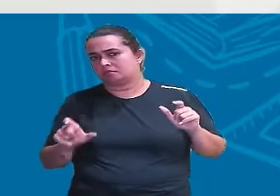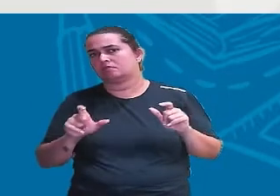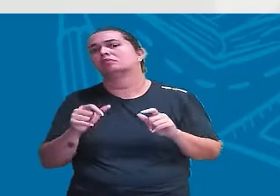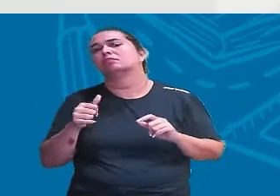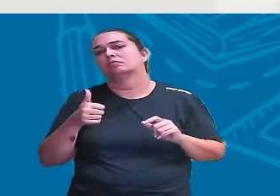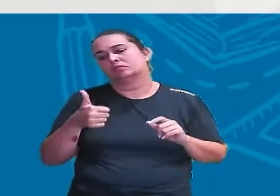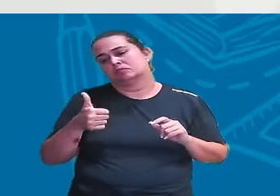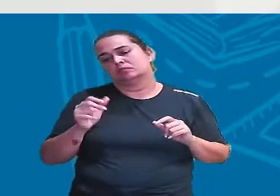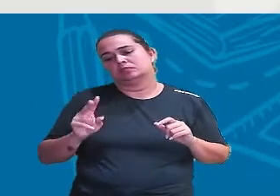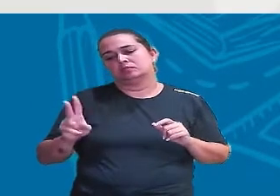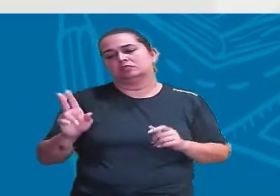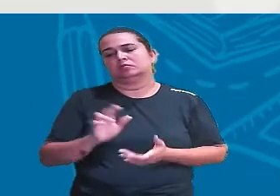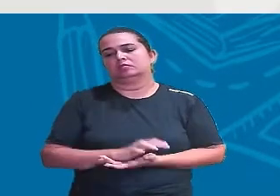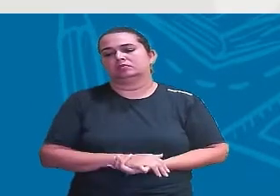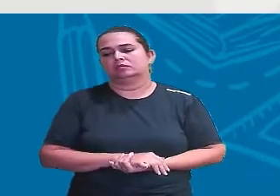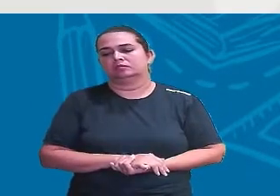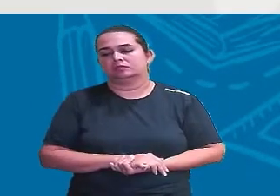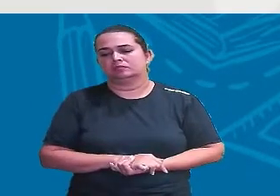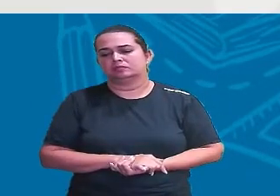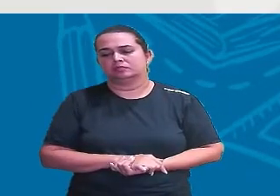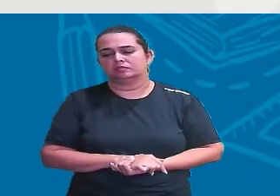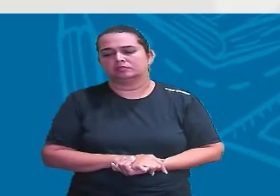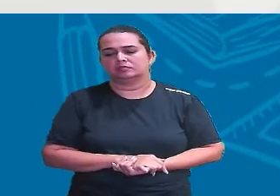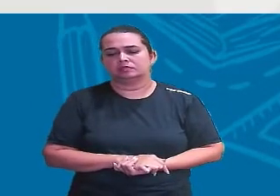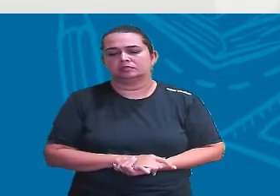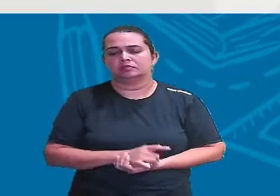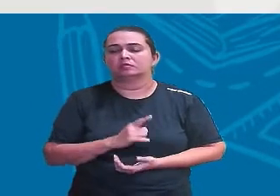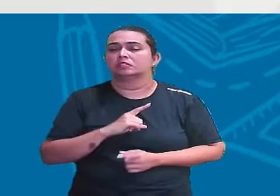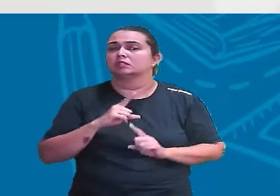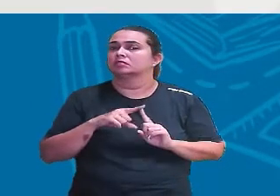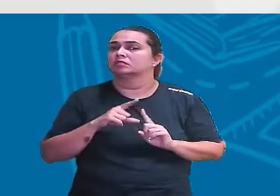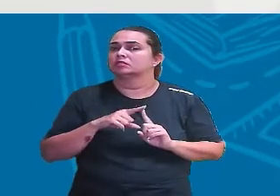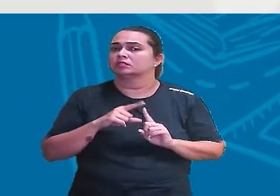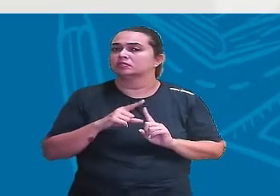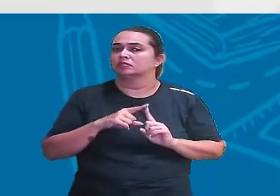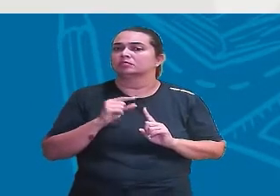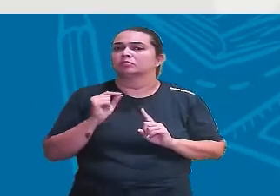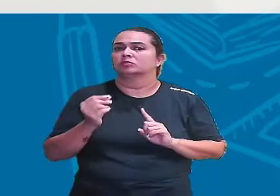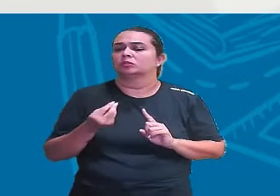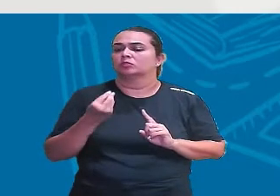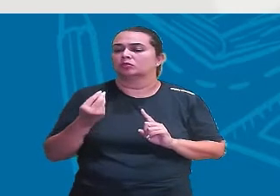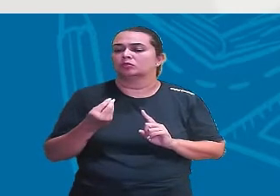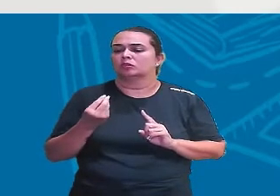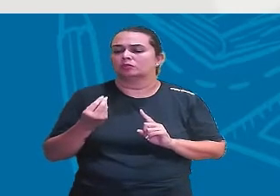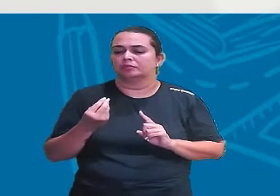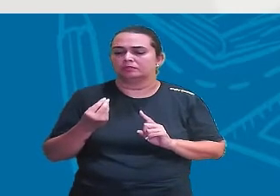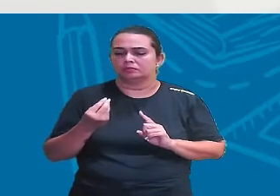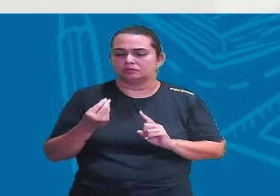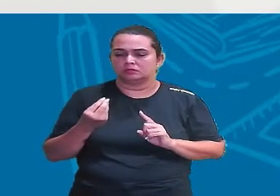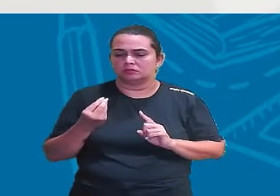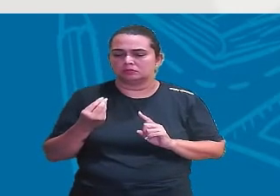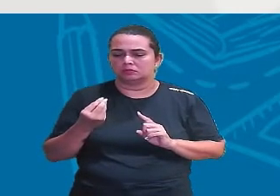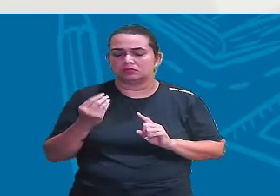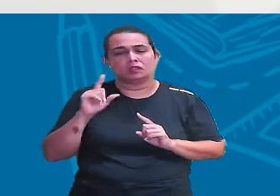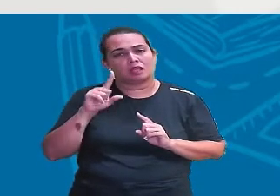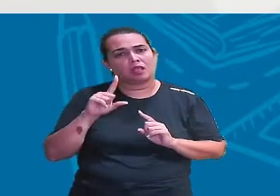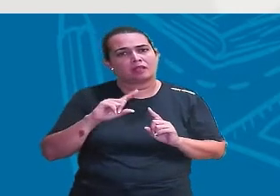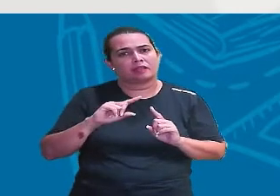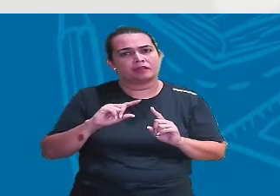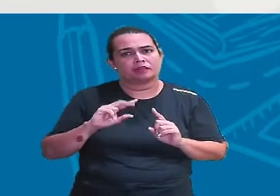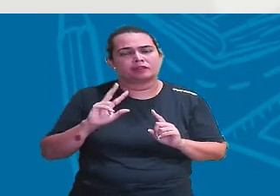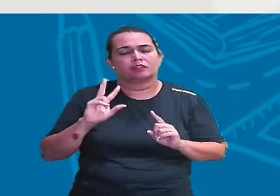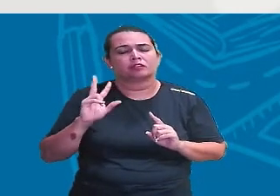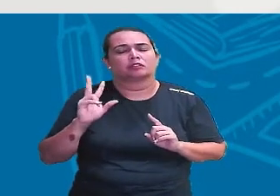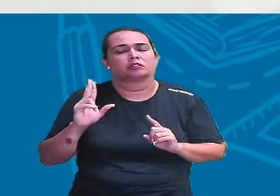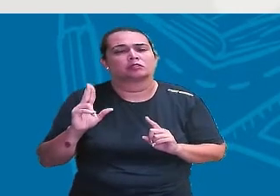lá. Temos aqui, primeiro tipo de advérbio, que ele funciona como um acréscimo. Então, a